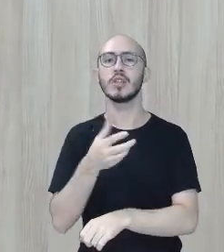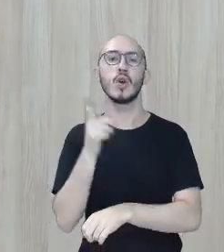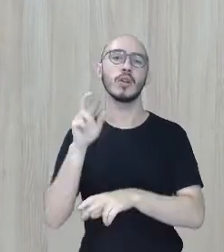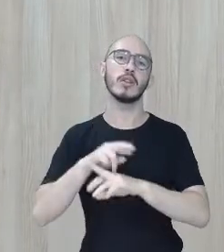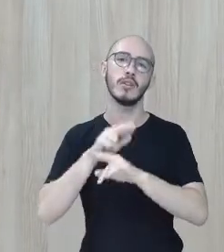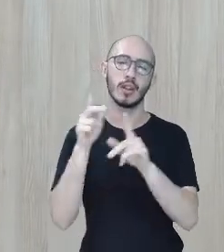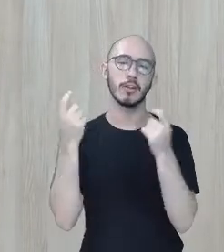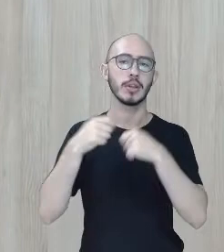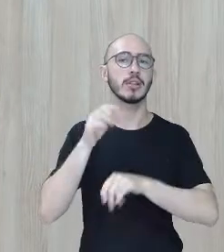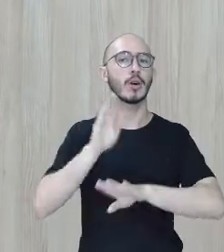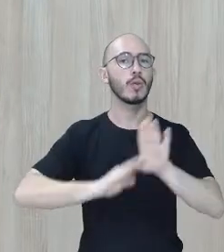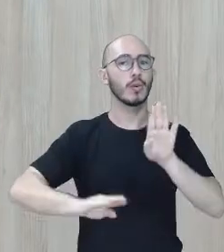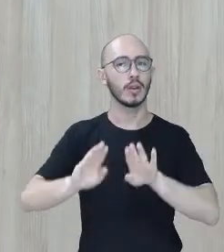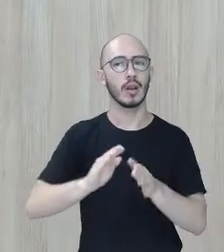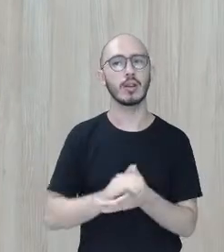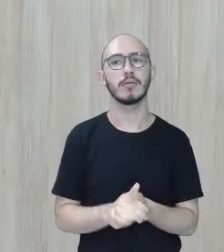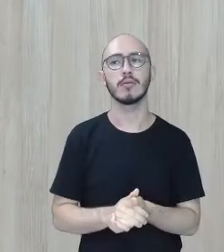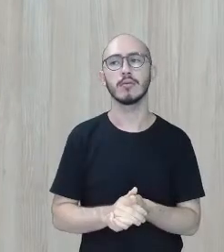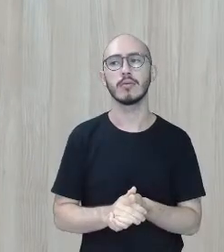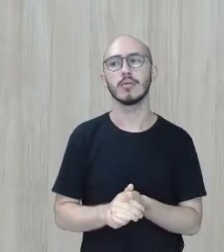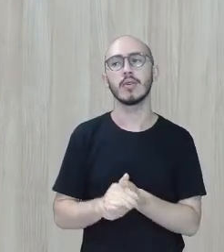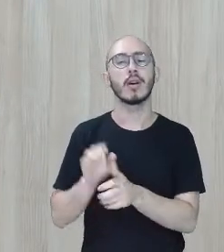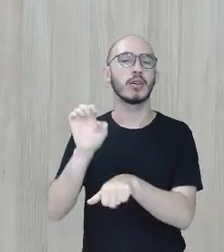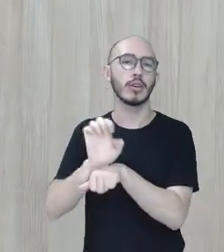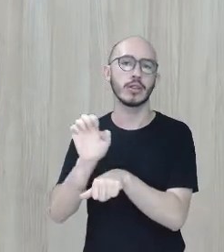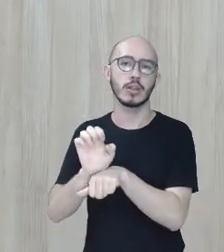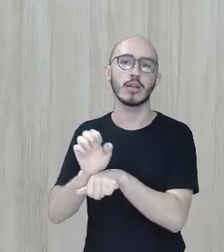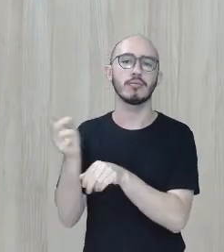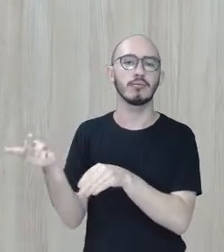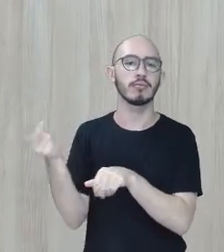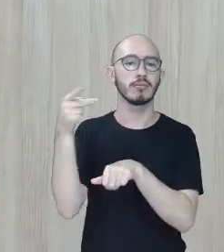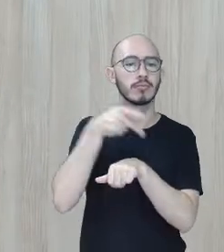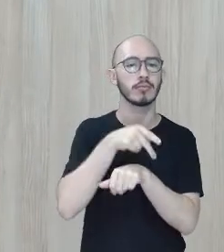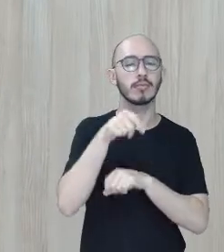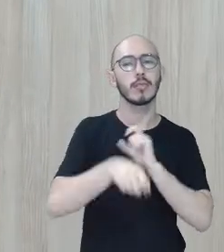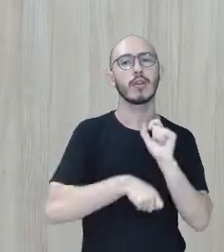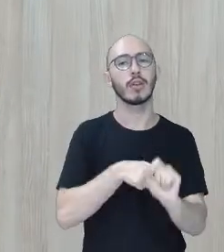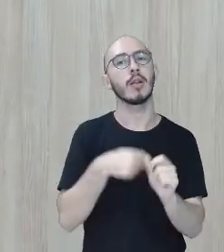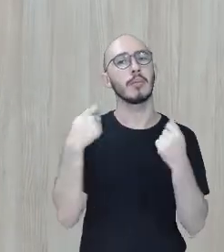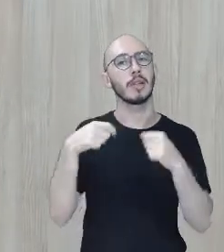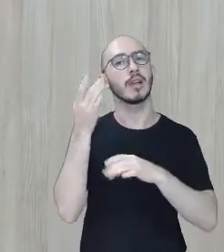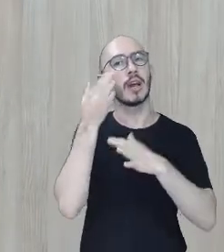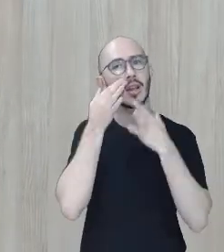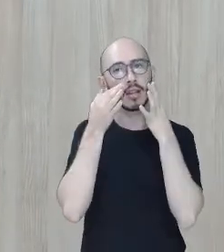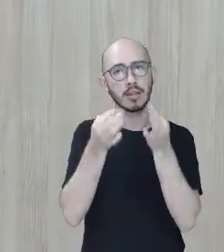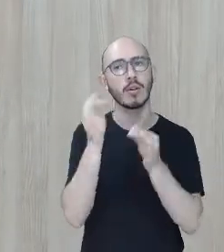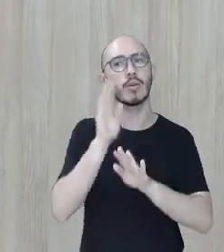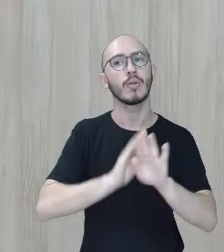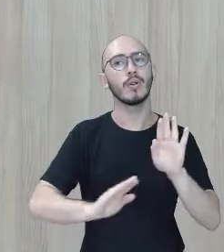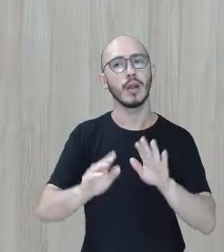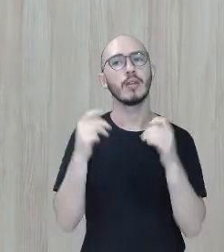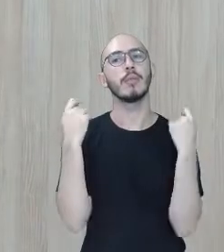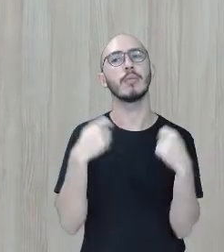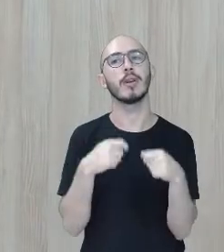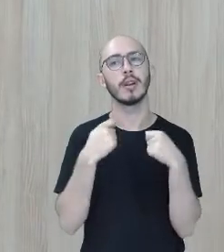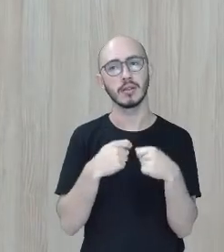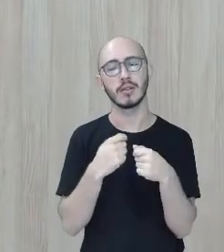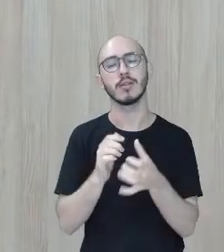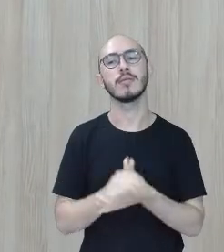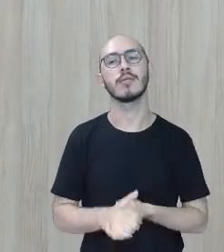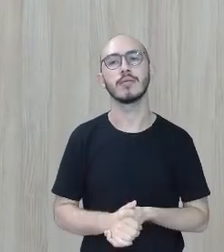bastante cuidado. Ou então vice-versa, mora em outro estado, vem aqui. Então tem que ter bastante cuidado para não queimar